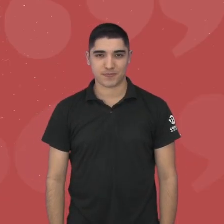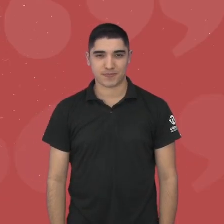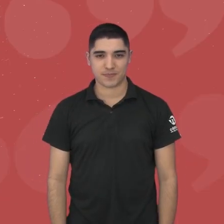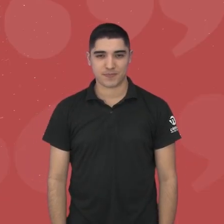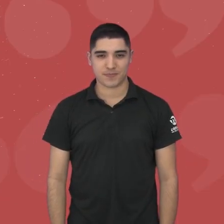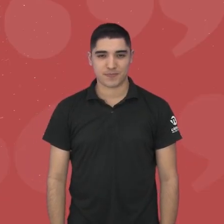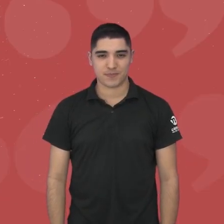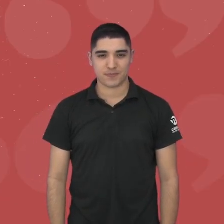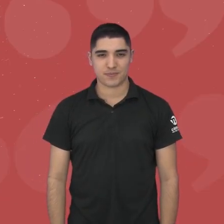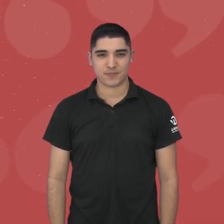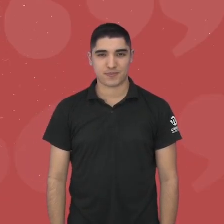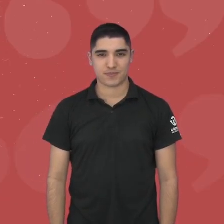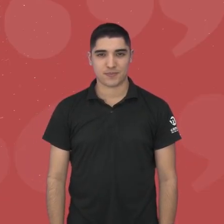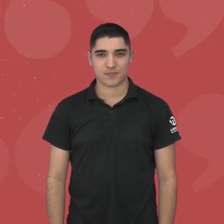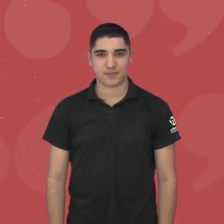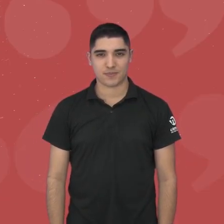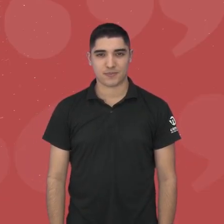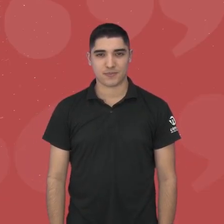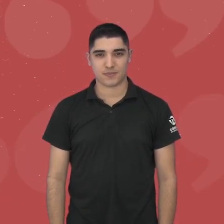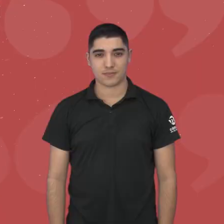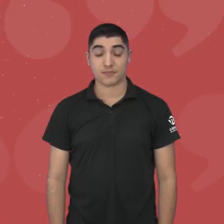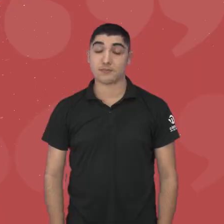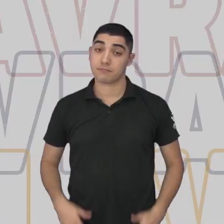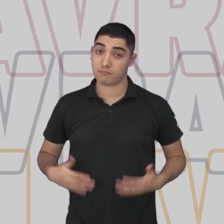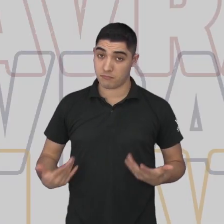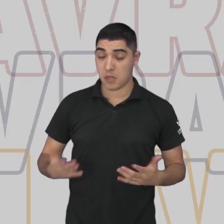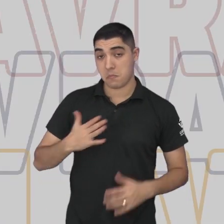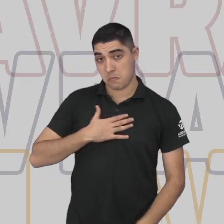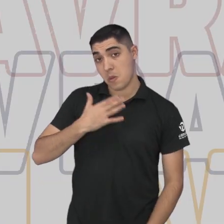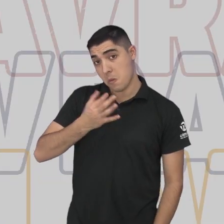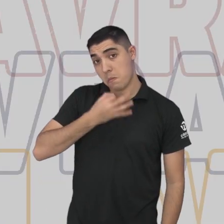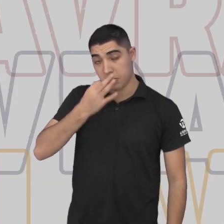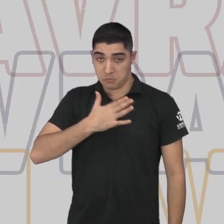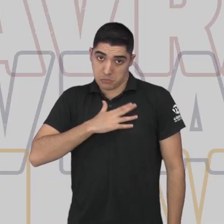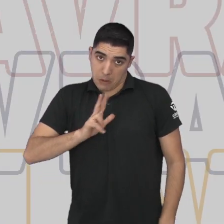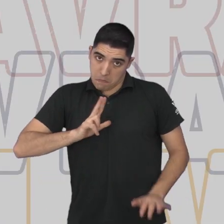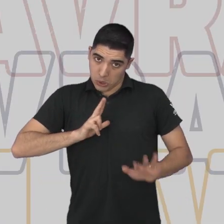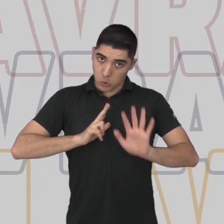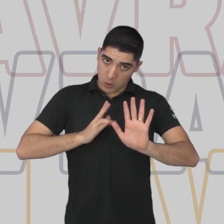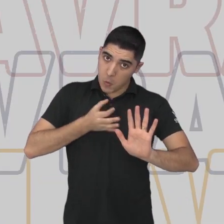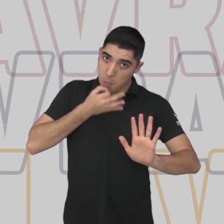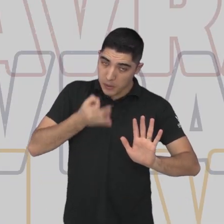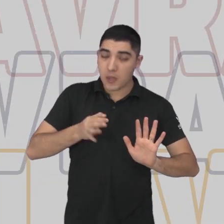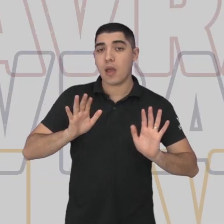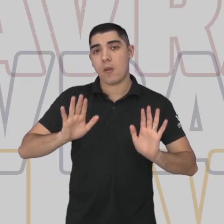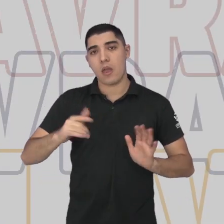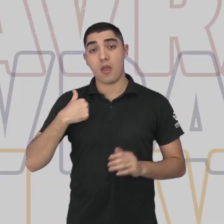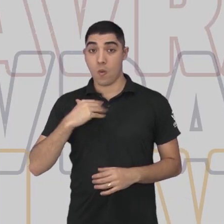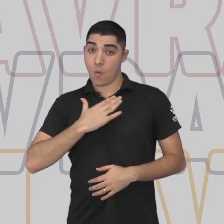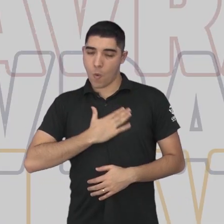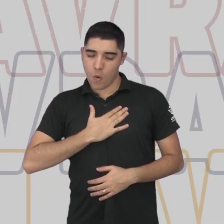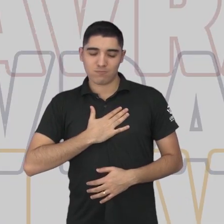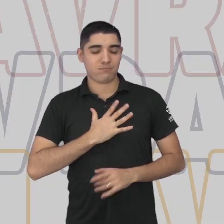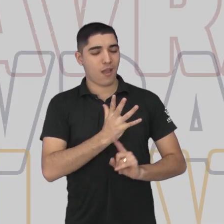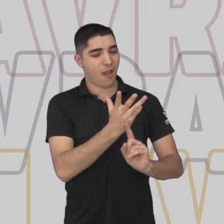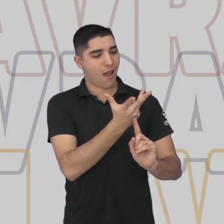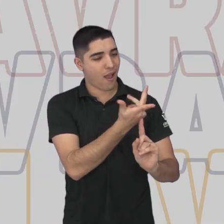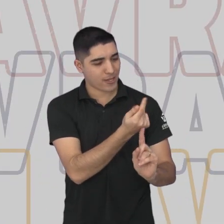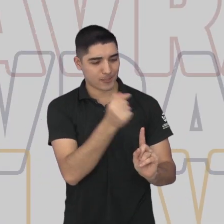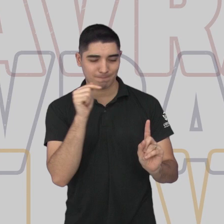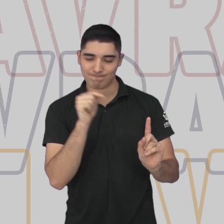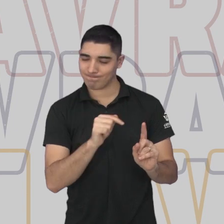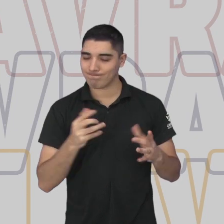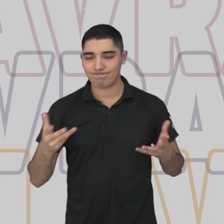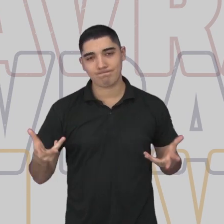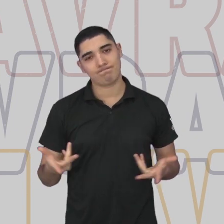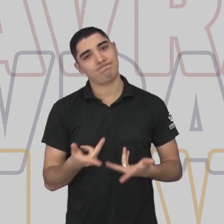são os tipos de atividades lúdicas? Eu acho assim, eu particularmente gosto muito da arte.